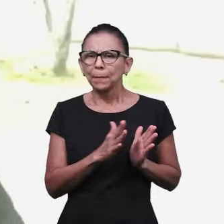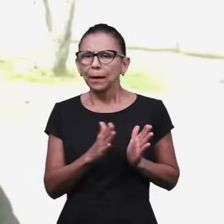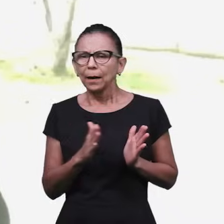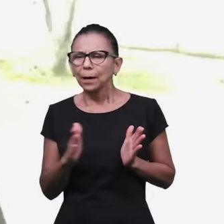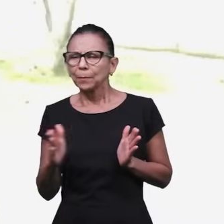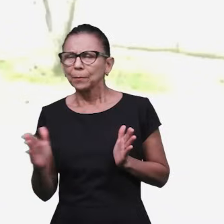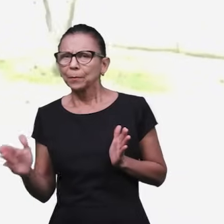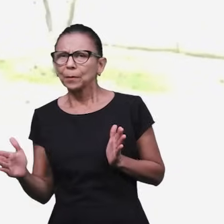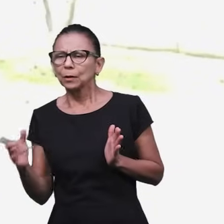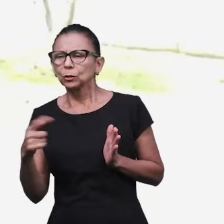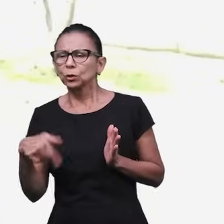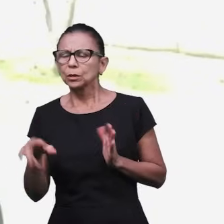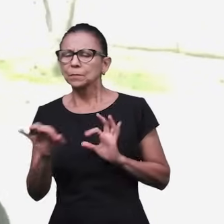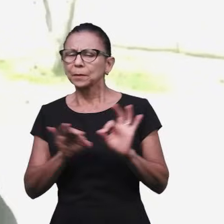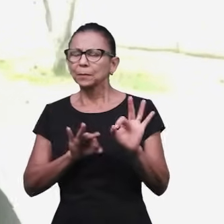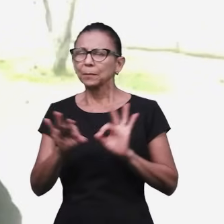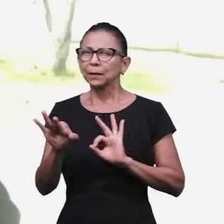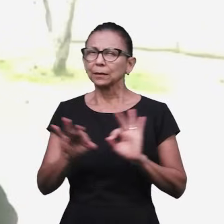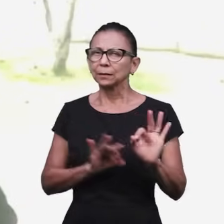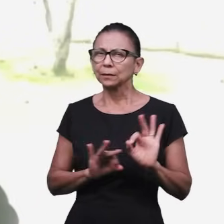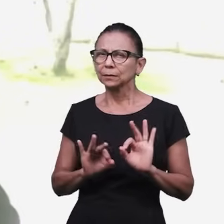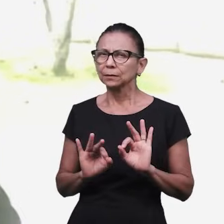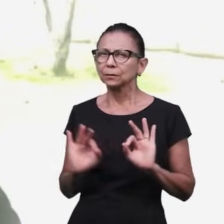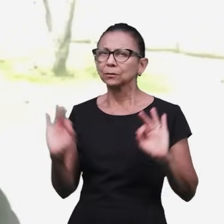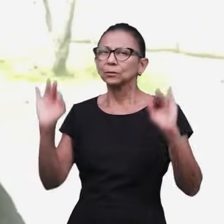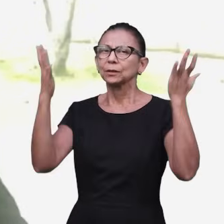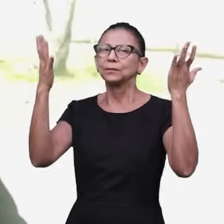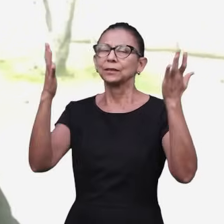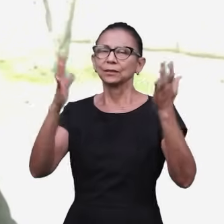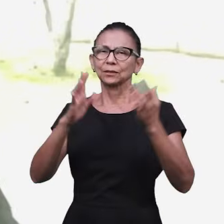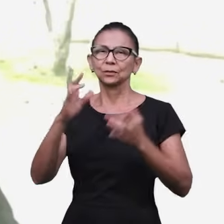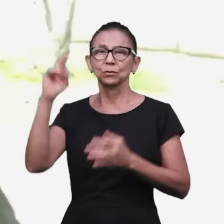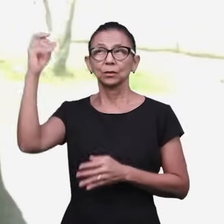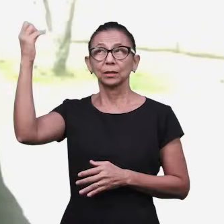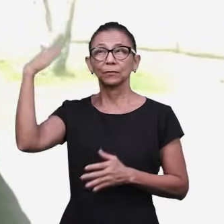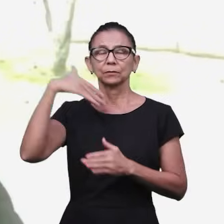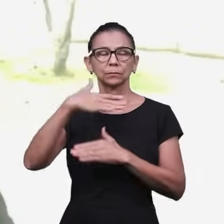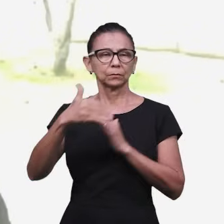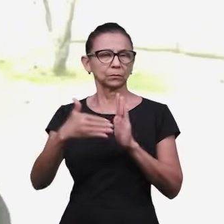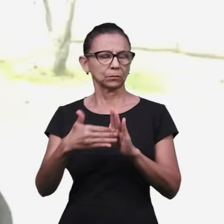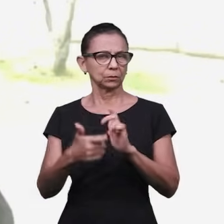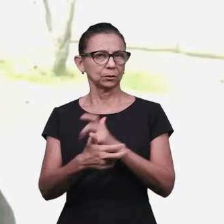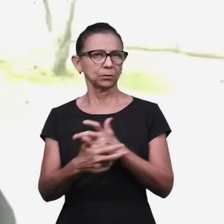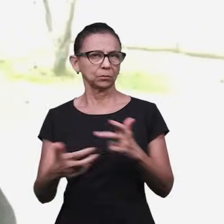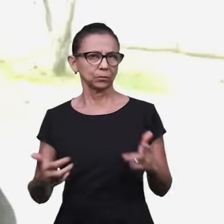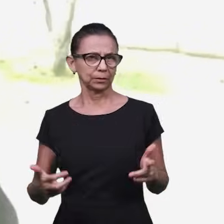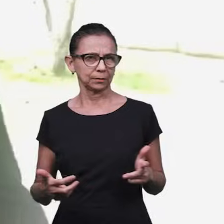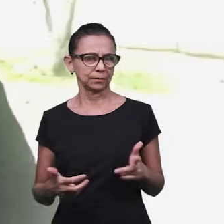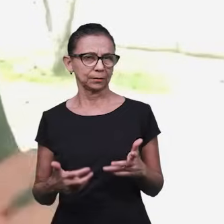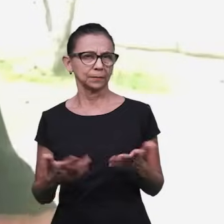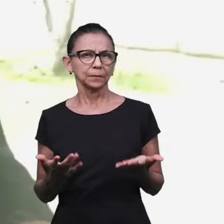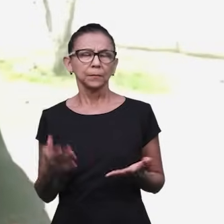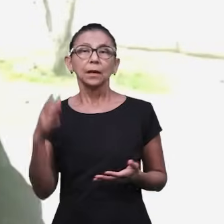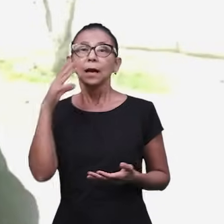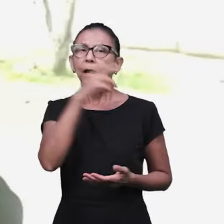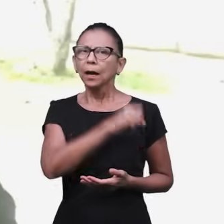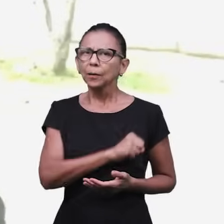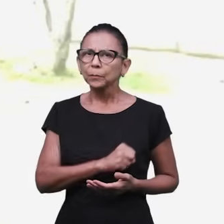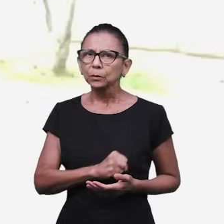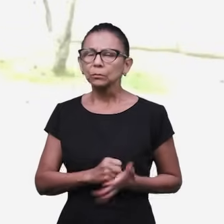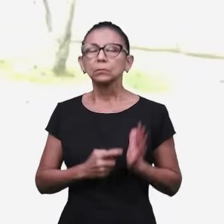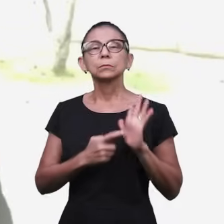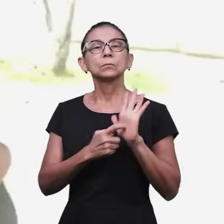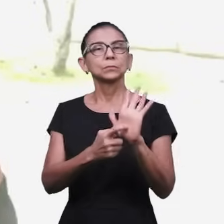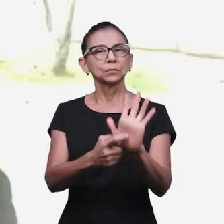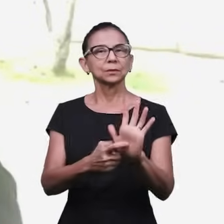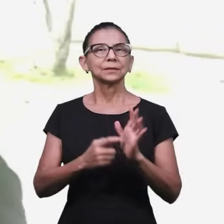evento, o Senhor confirmou todas as bênçãos reveladas para este momento de alegria e comunhão. Então vamos começar